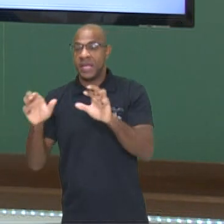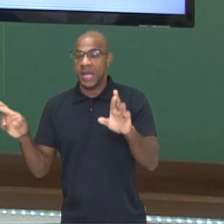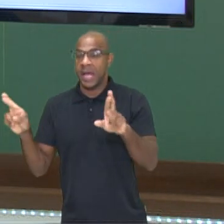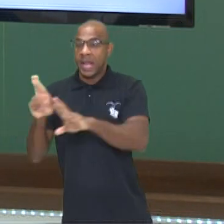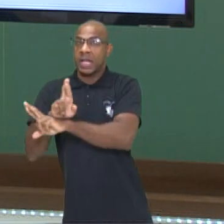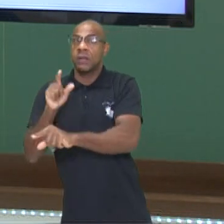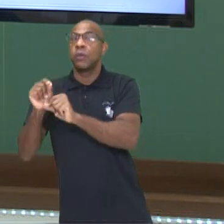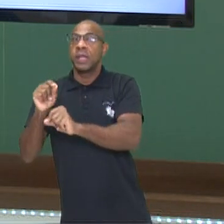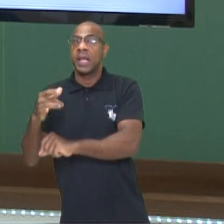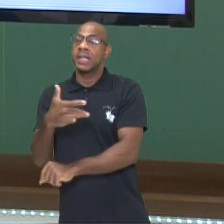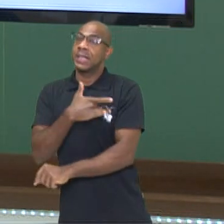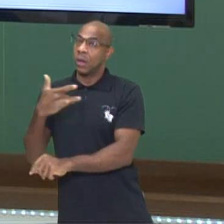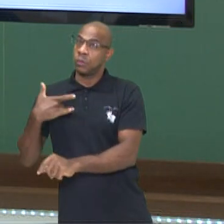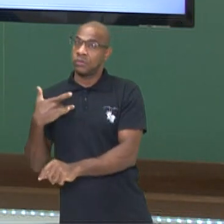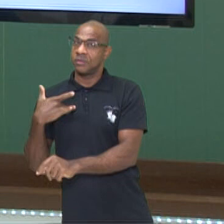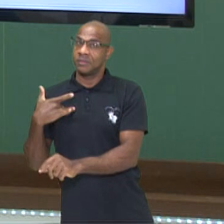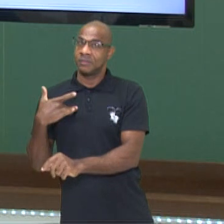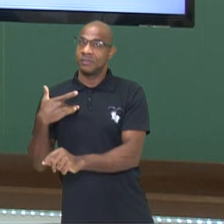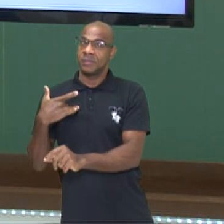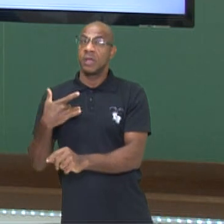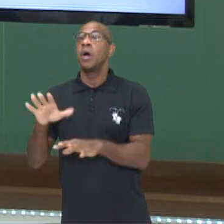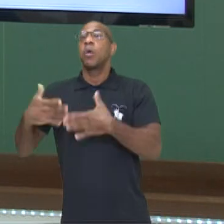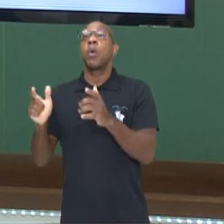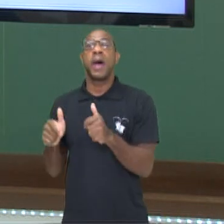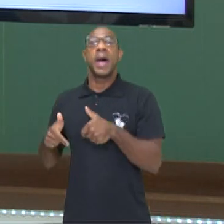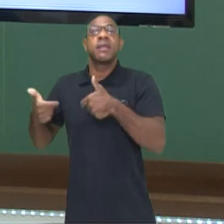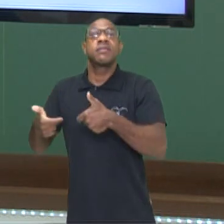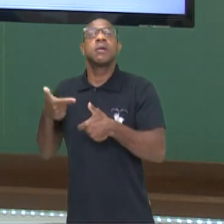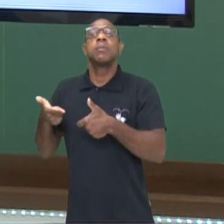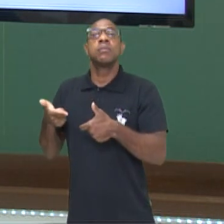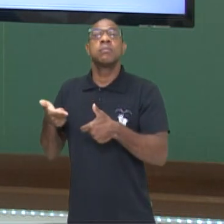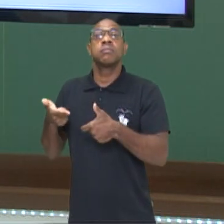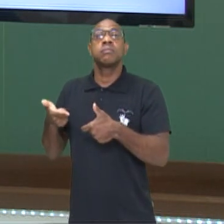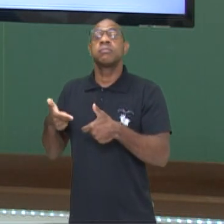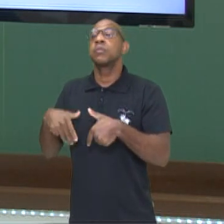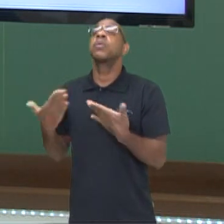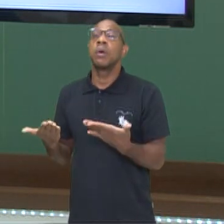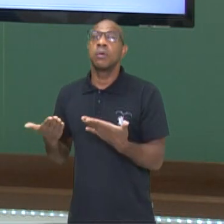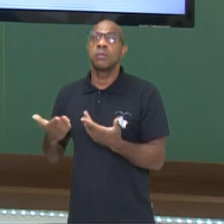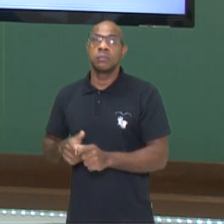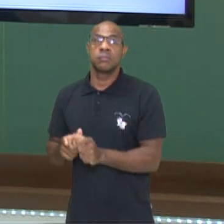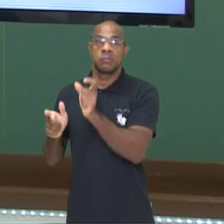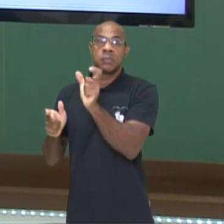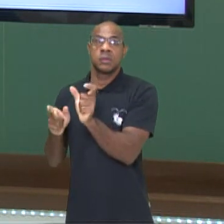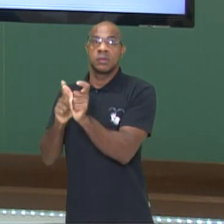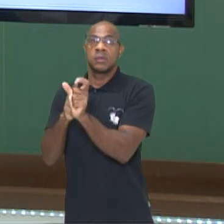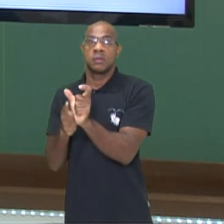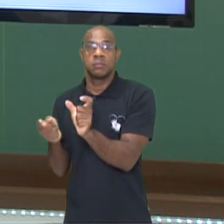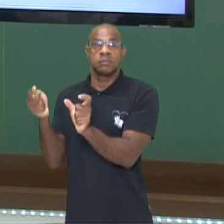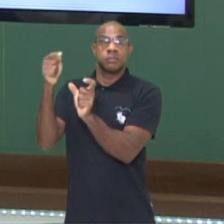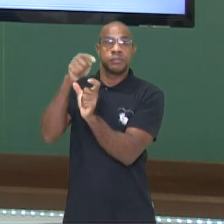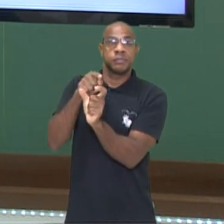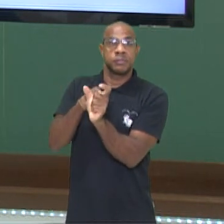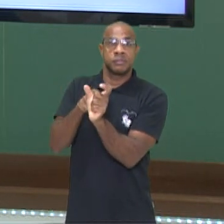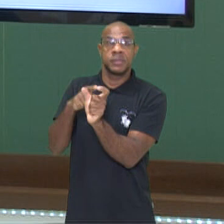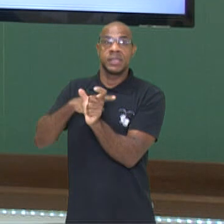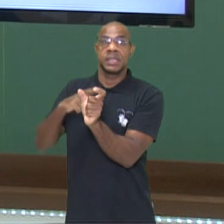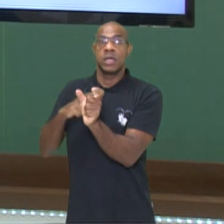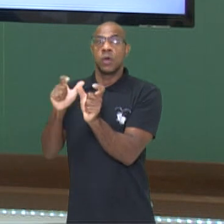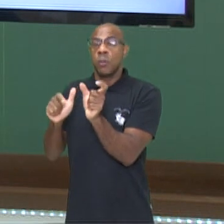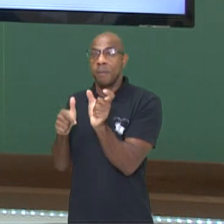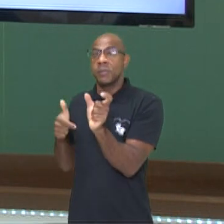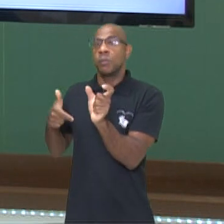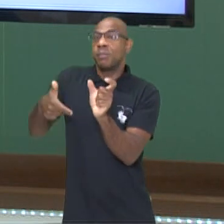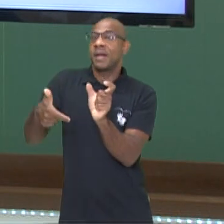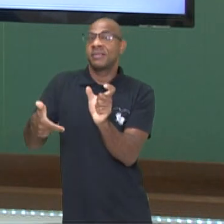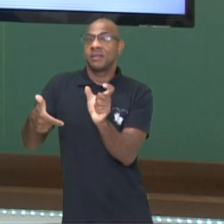desses programas? Qual é a ação que eles estão realizando? Que eles ampliam o repertório médico da população. Então nós temos uma ação expressa por